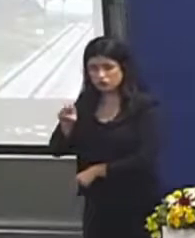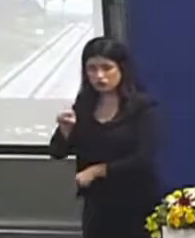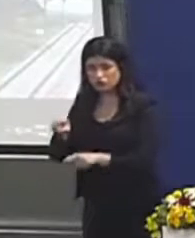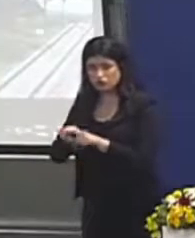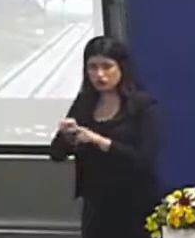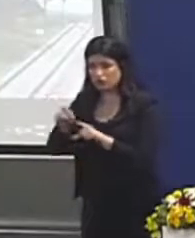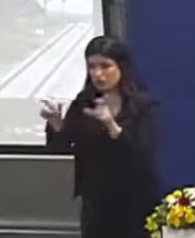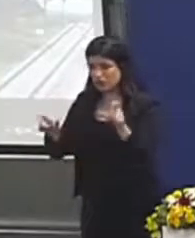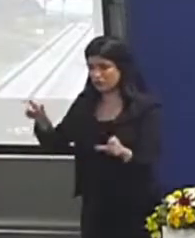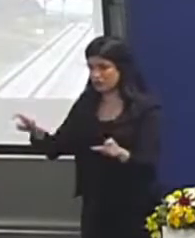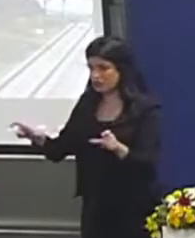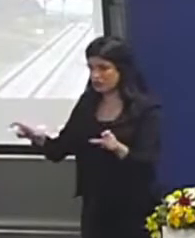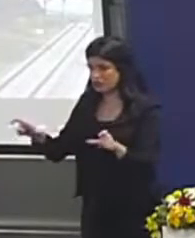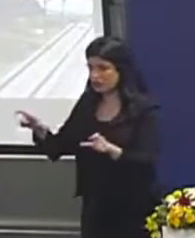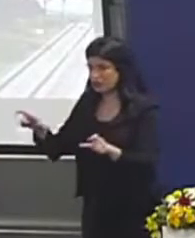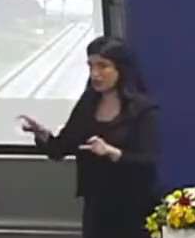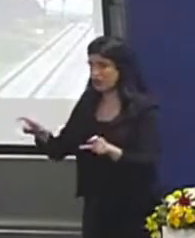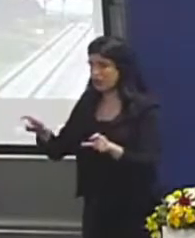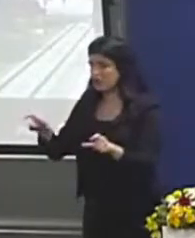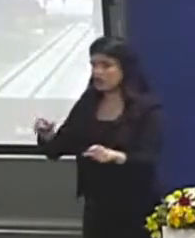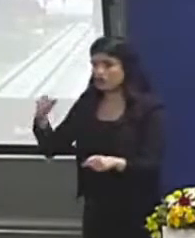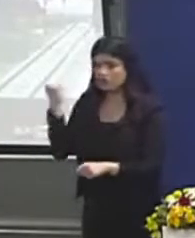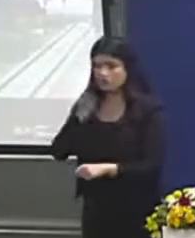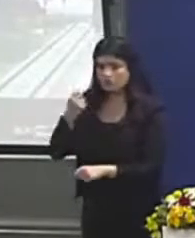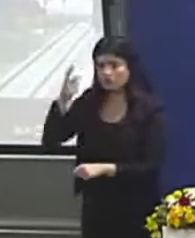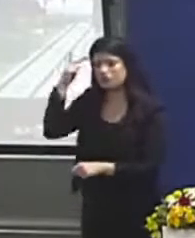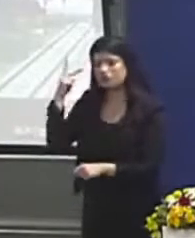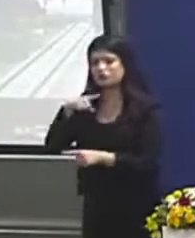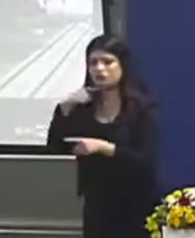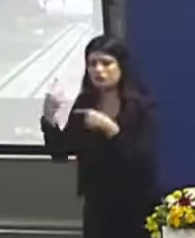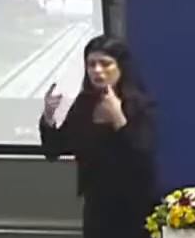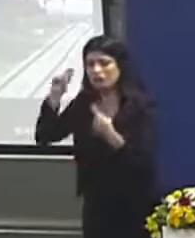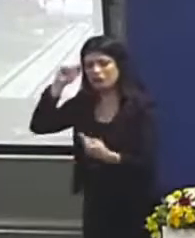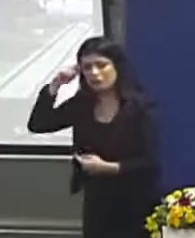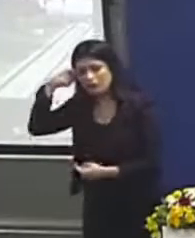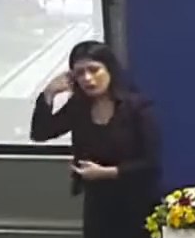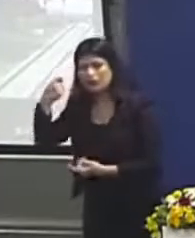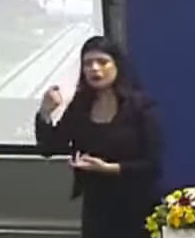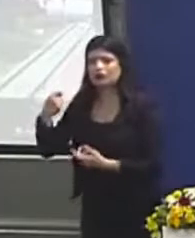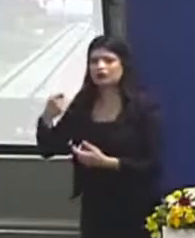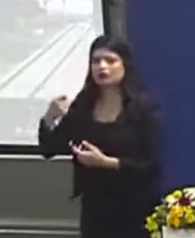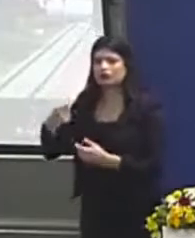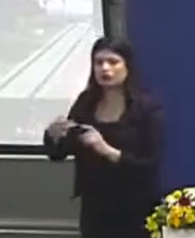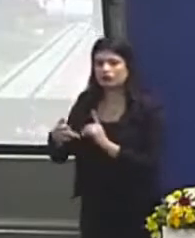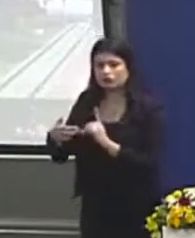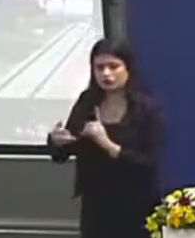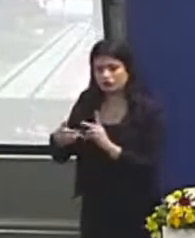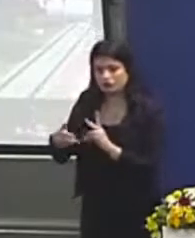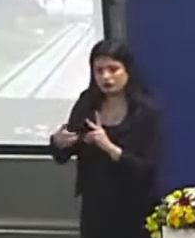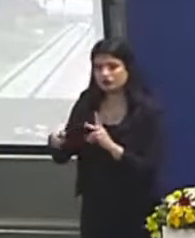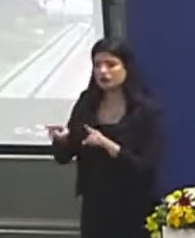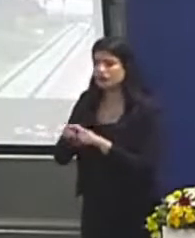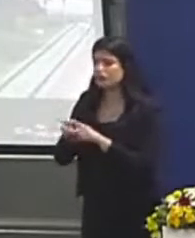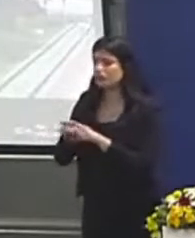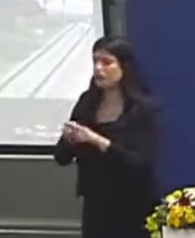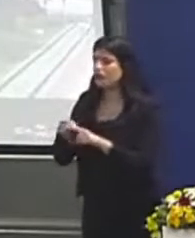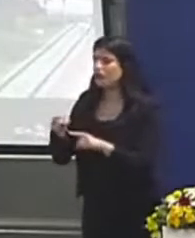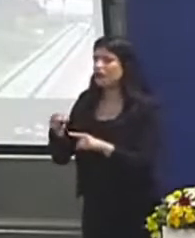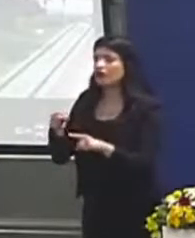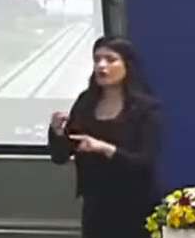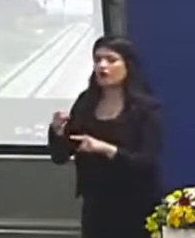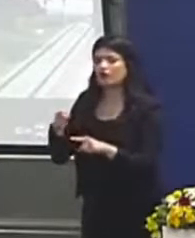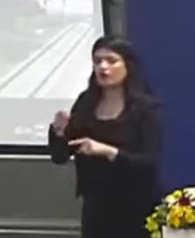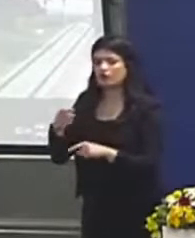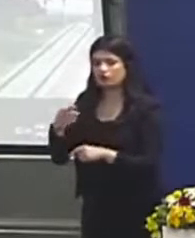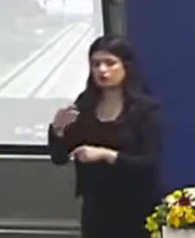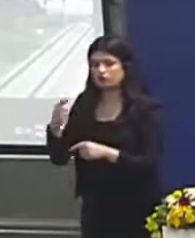ao genocídio da população preta e indígena, às negligências sociais para o campo das emergências e desastres,